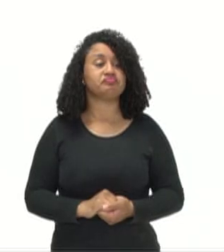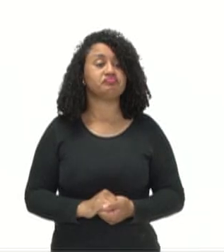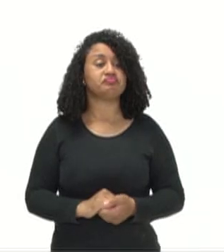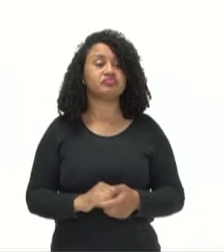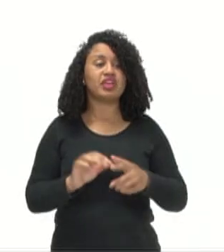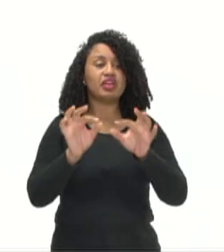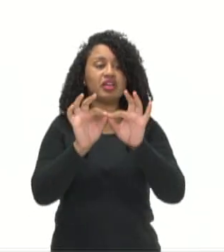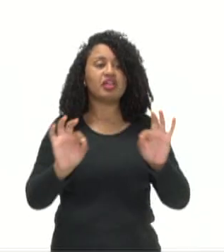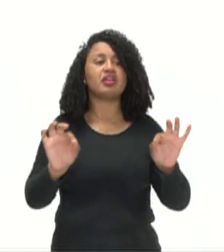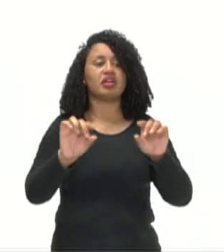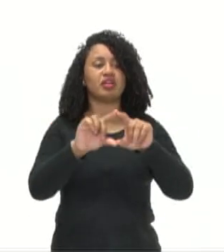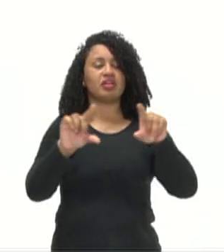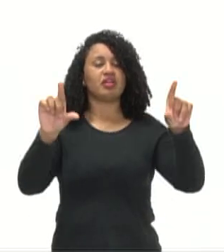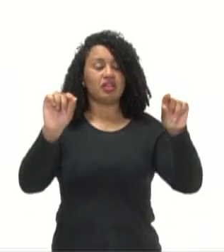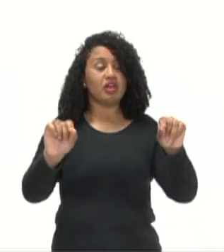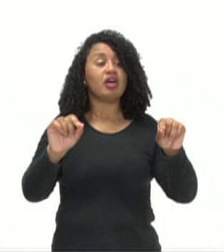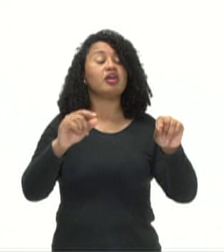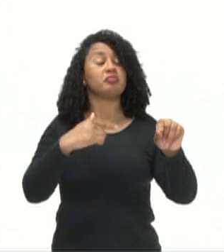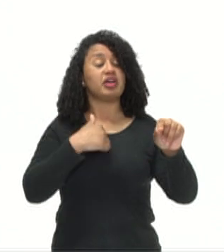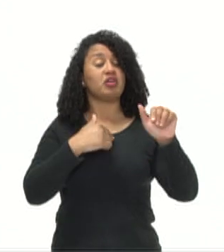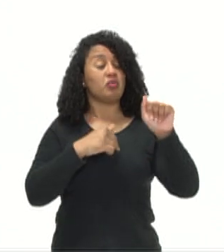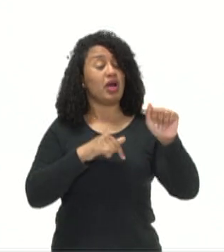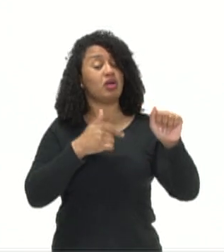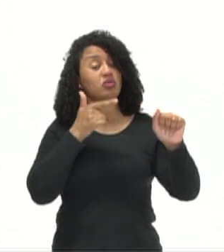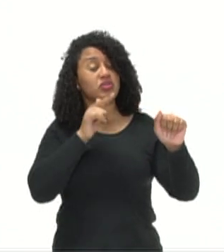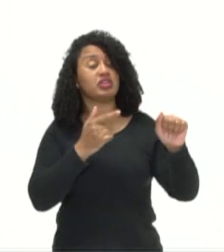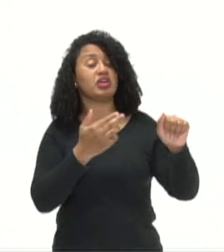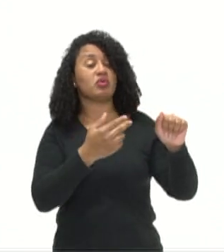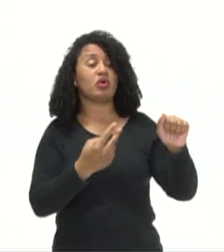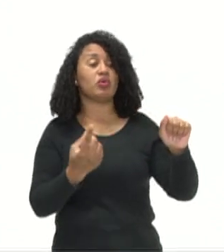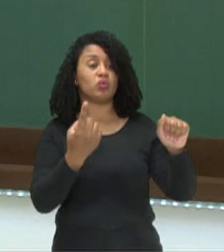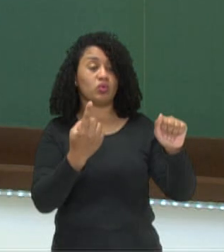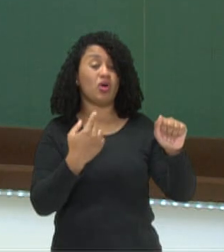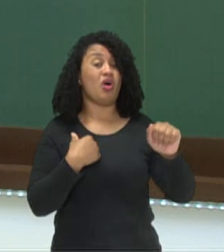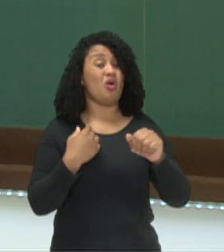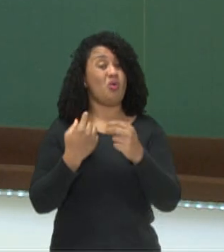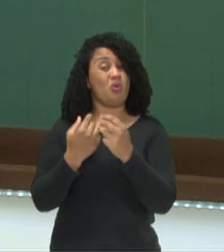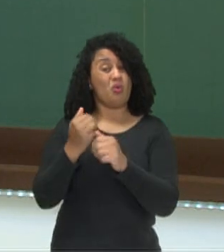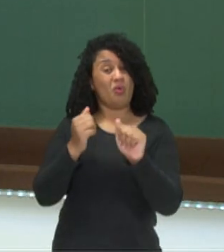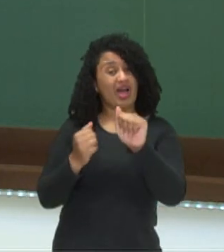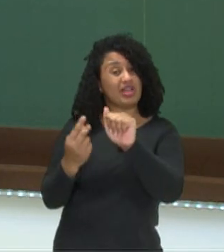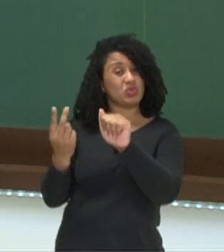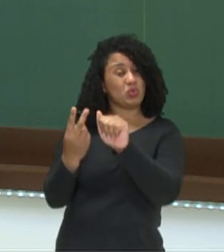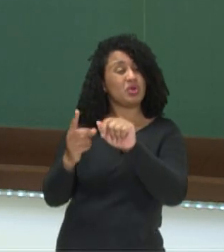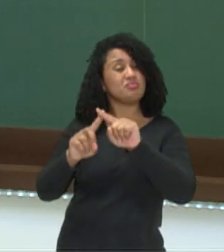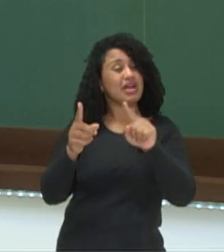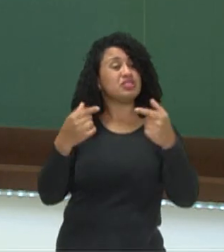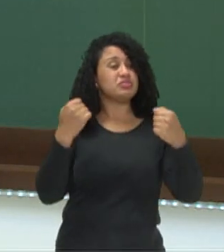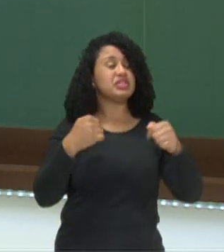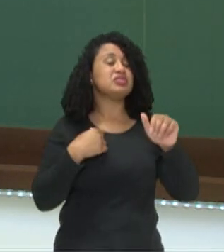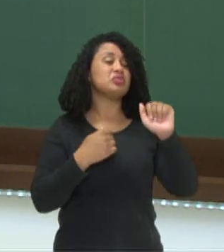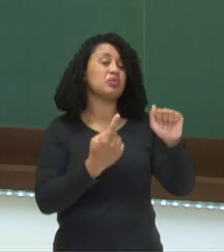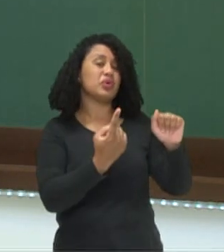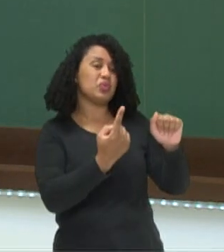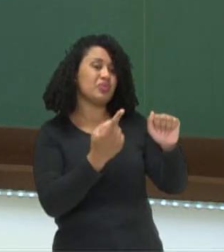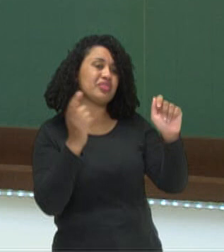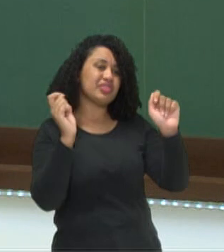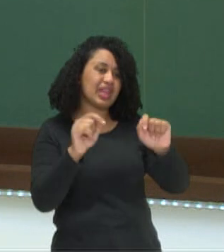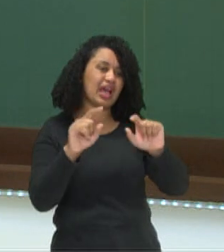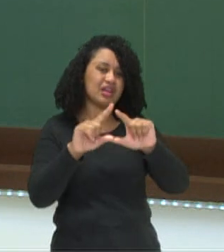Simplifique a equação para que eu tenha o A igual a 1. Repare que aqui o A é 2 e eu quero o A igual a 1. É